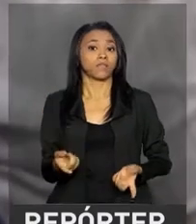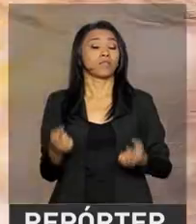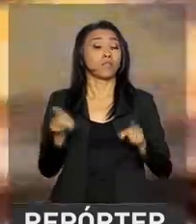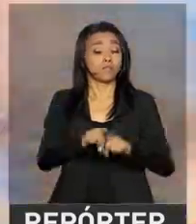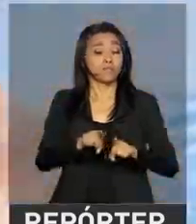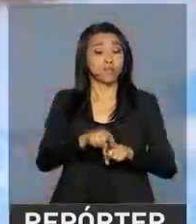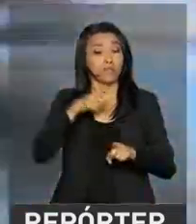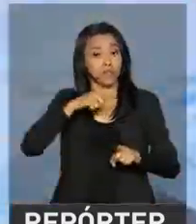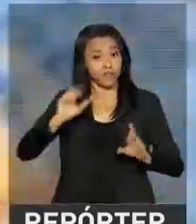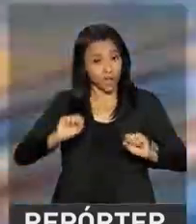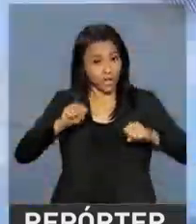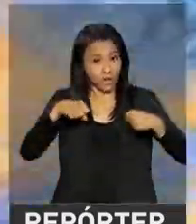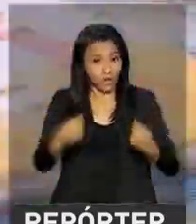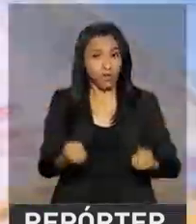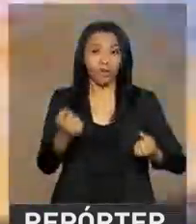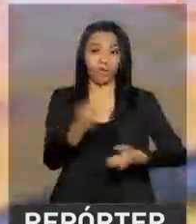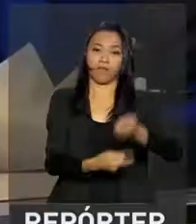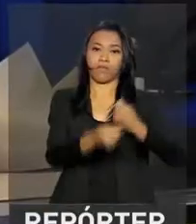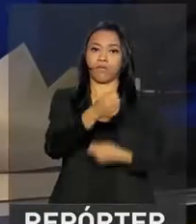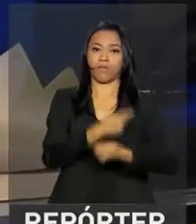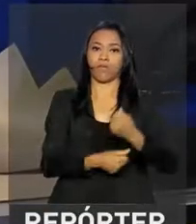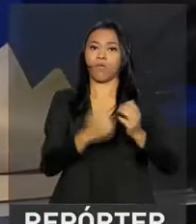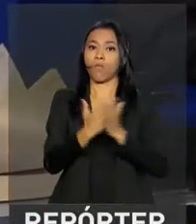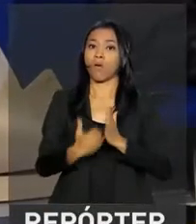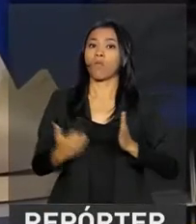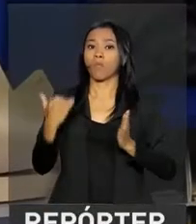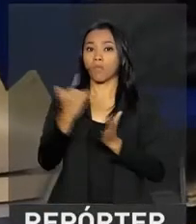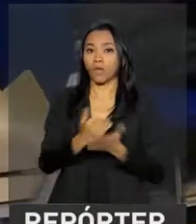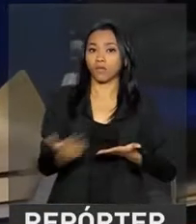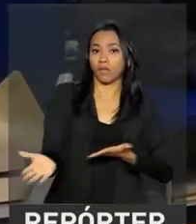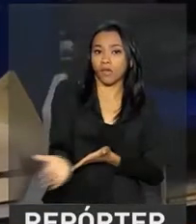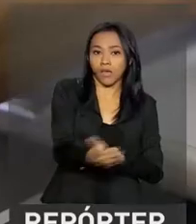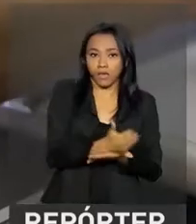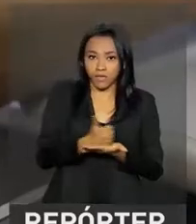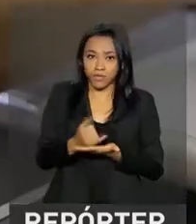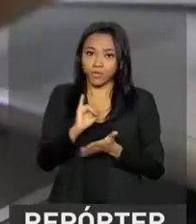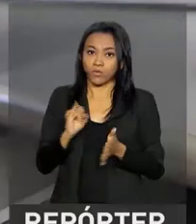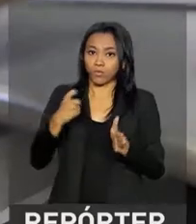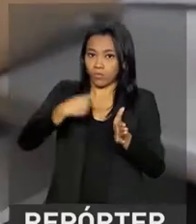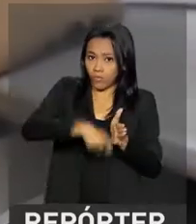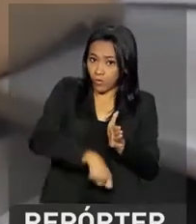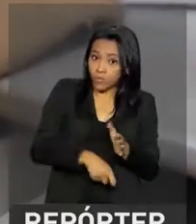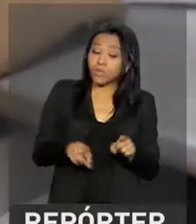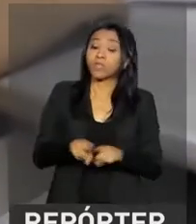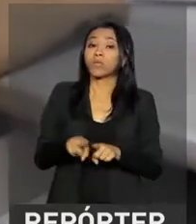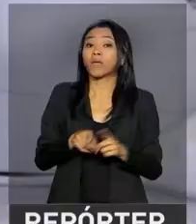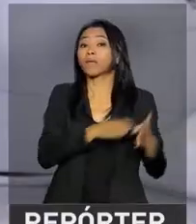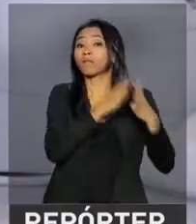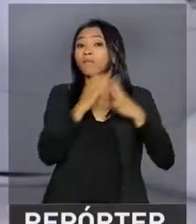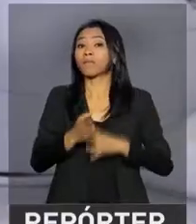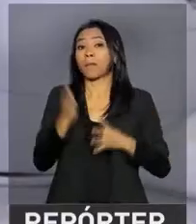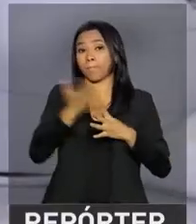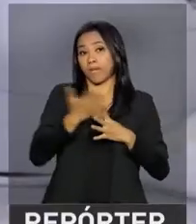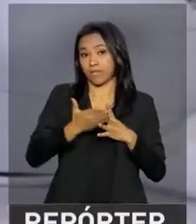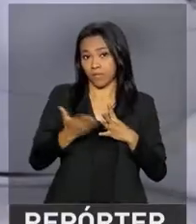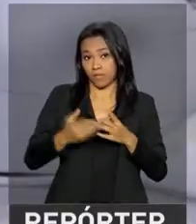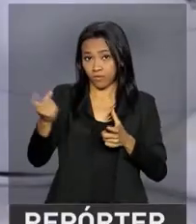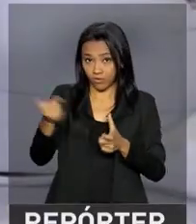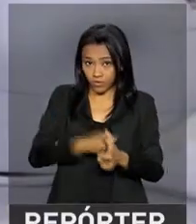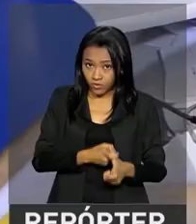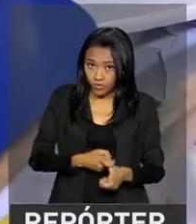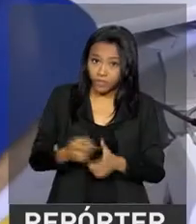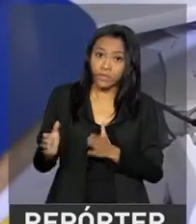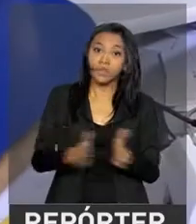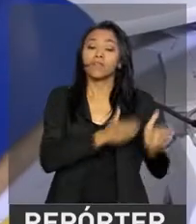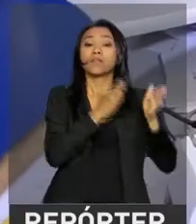parte pela recuperação da economia, com o aumento na arrecadação de impostos, além do parcelamento de débitos de grandes